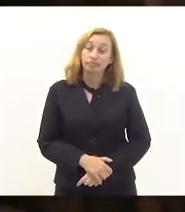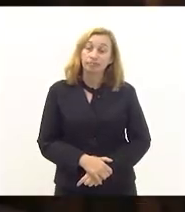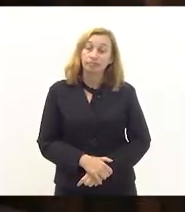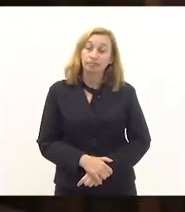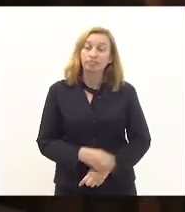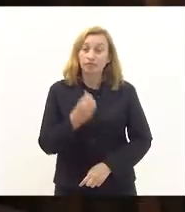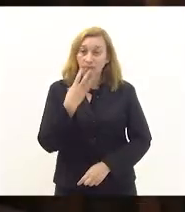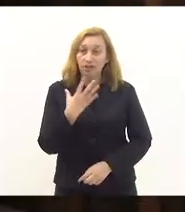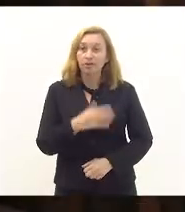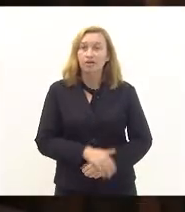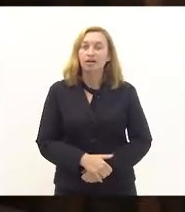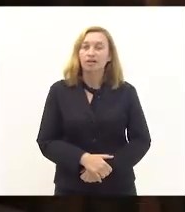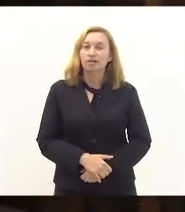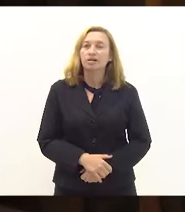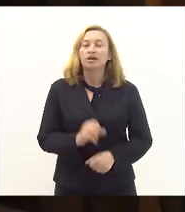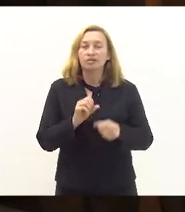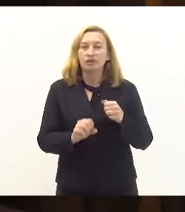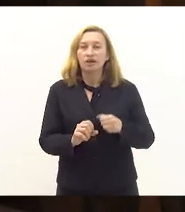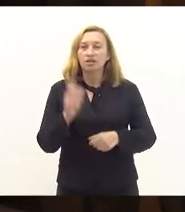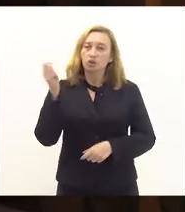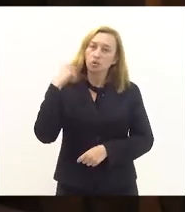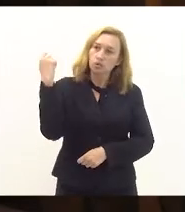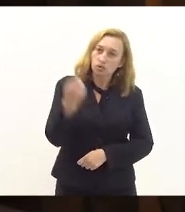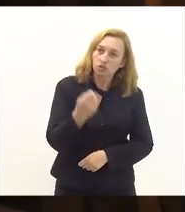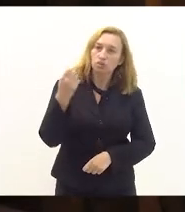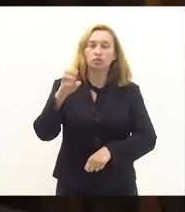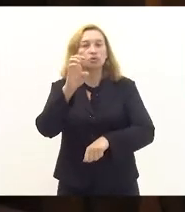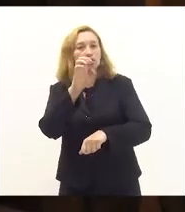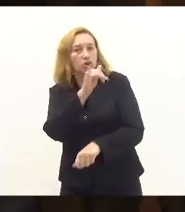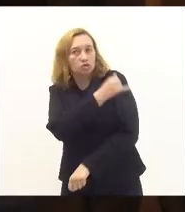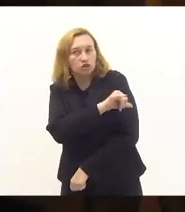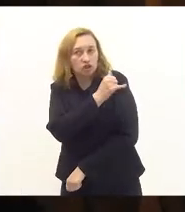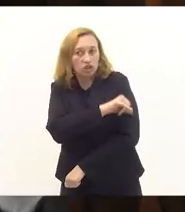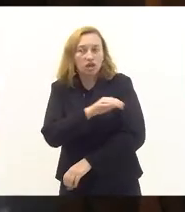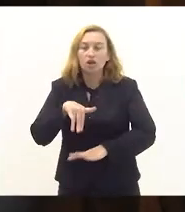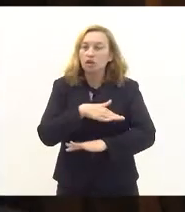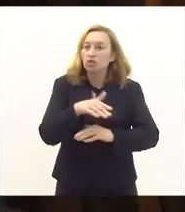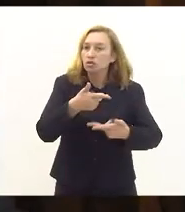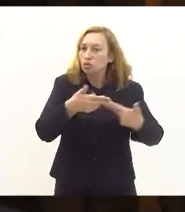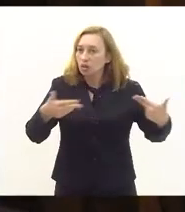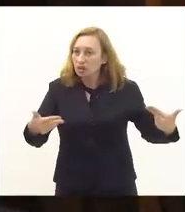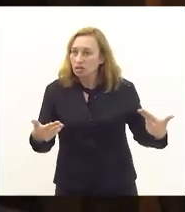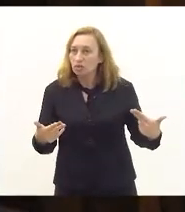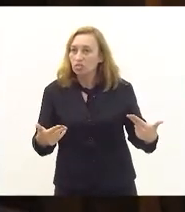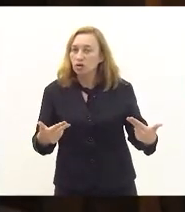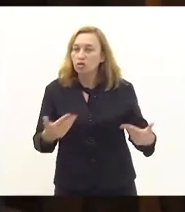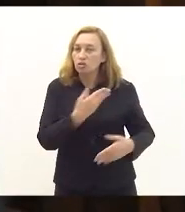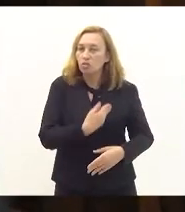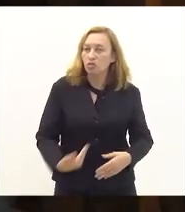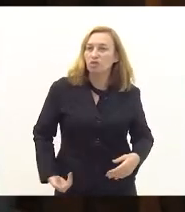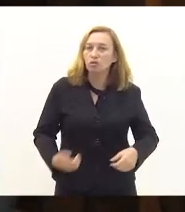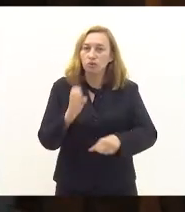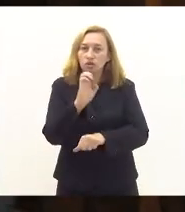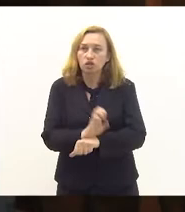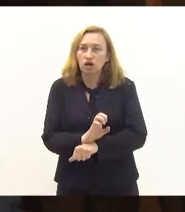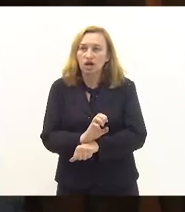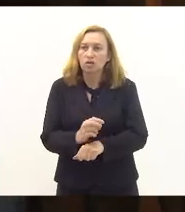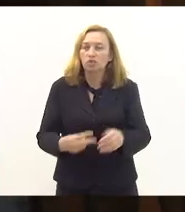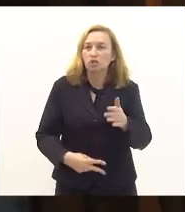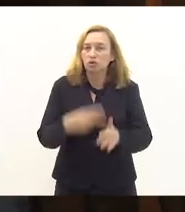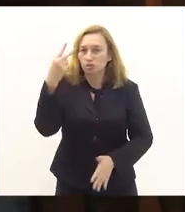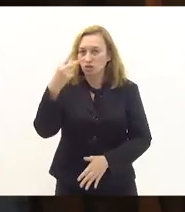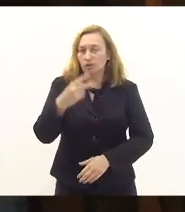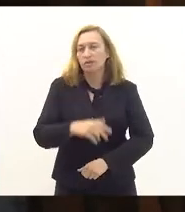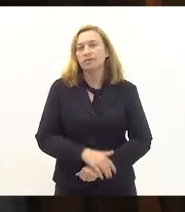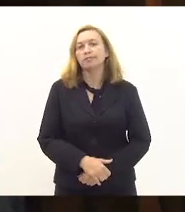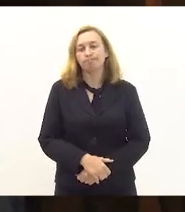Muito bem. Fez no Rio Grande do Sul, fez no Rio de Janeiro todas essas coisas, governou o estado duas vezes.